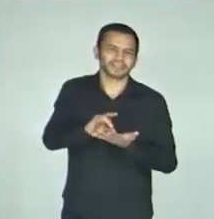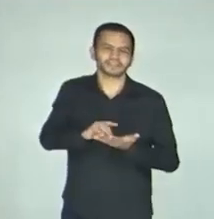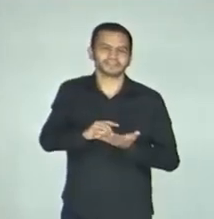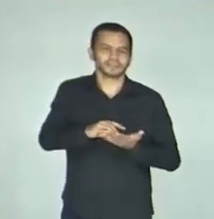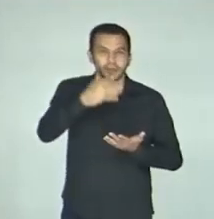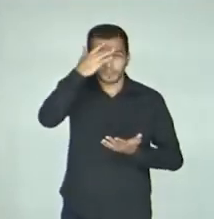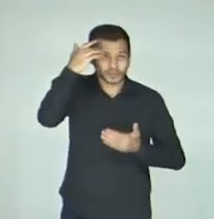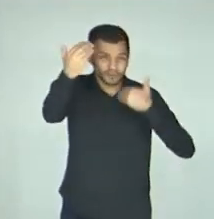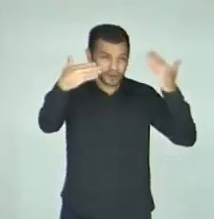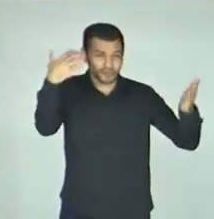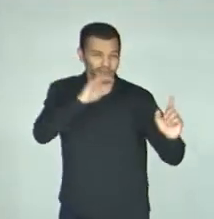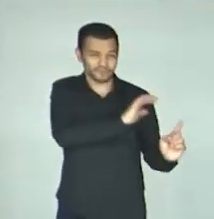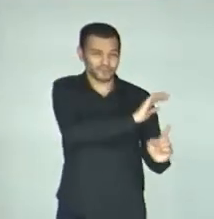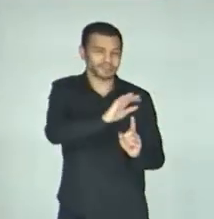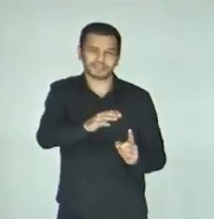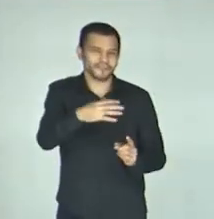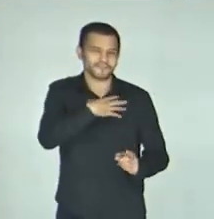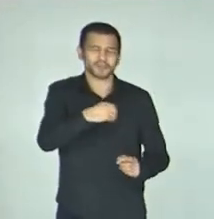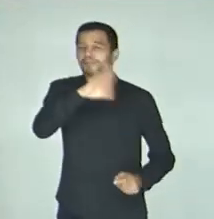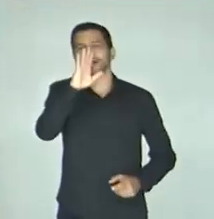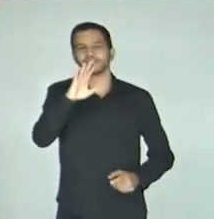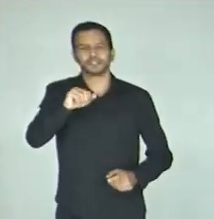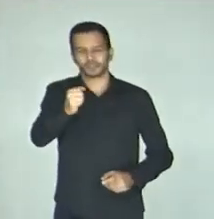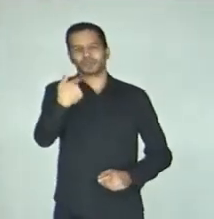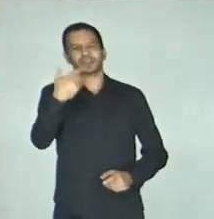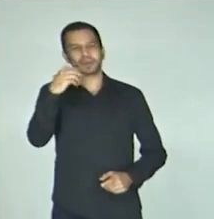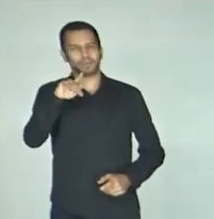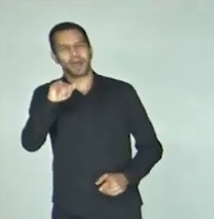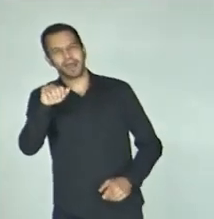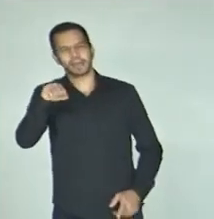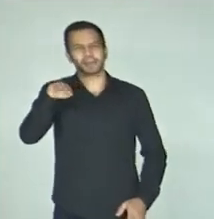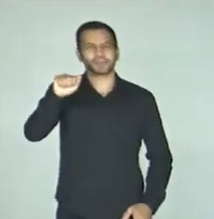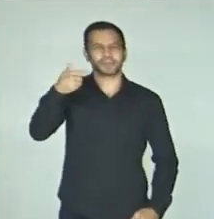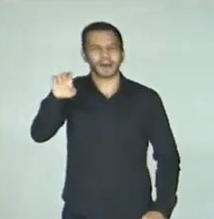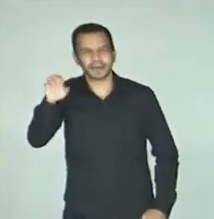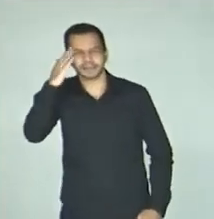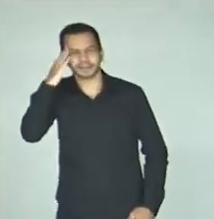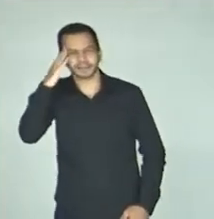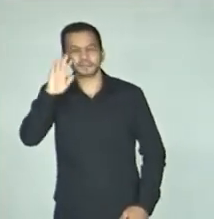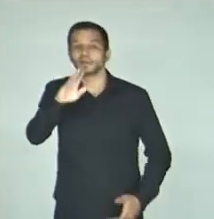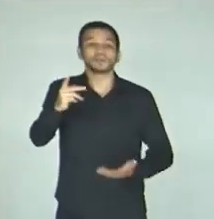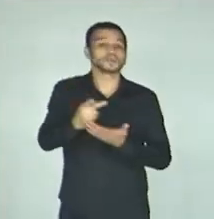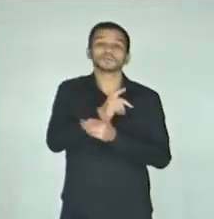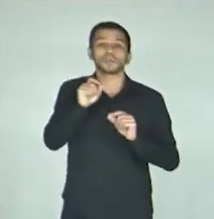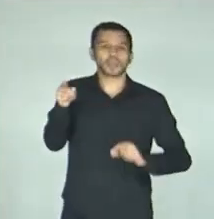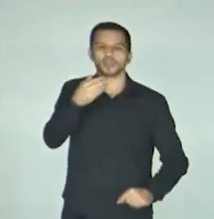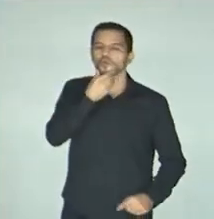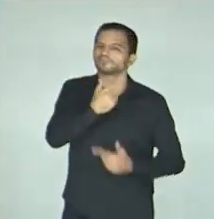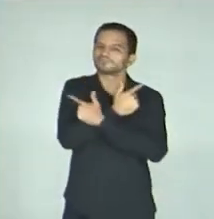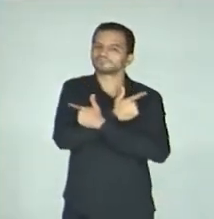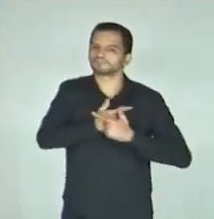verdade Tá mas deixa eu te falar uma coisa Bullón Se Deixou embebedar na frente das filhas